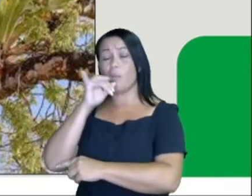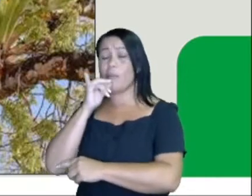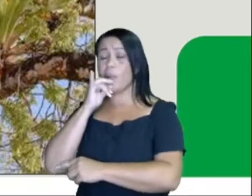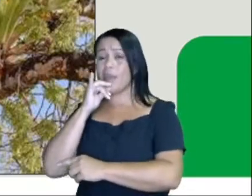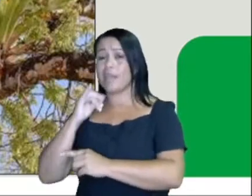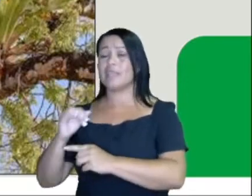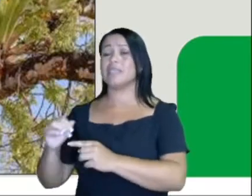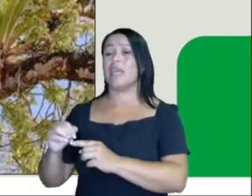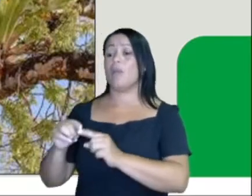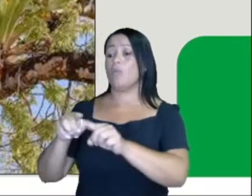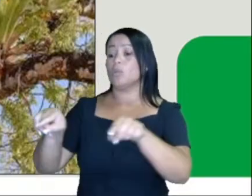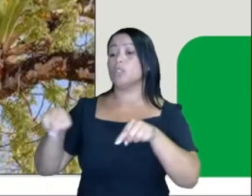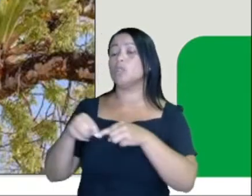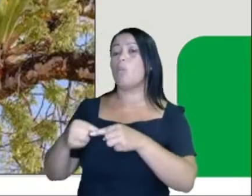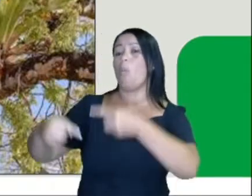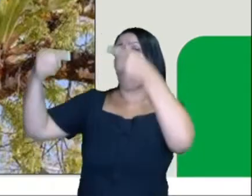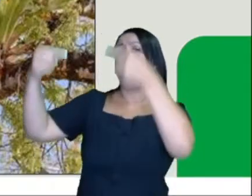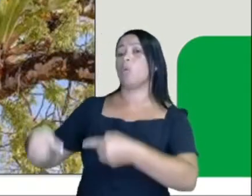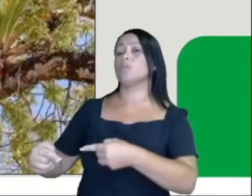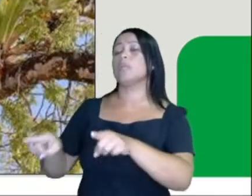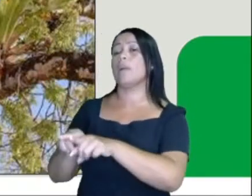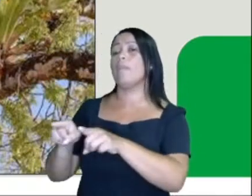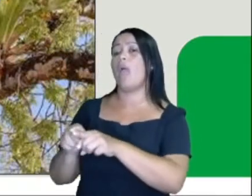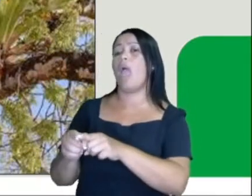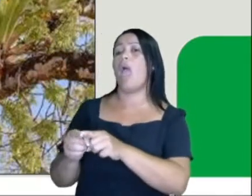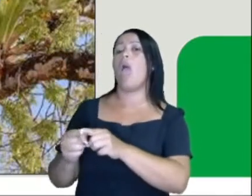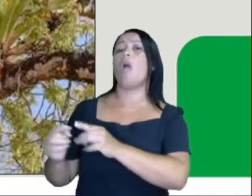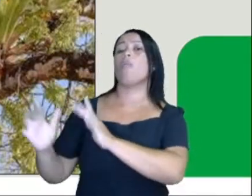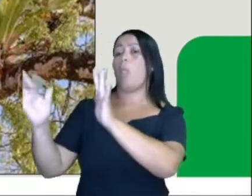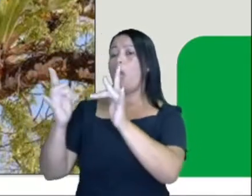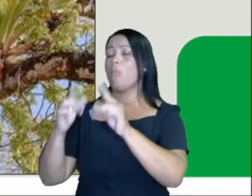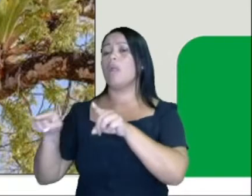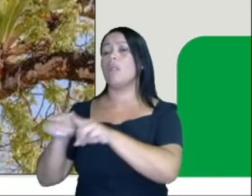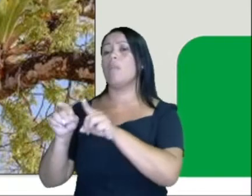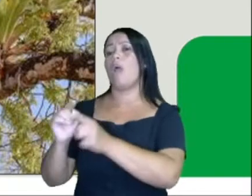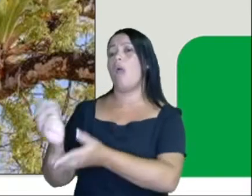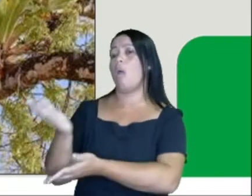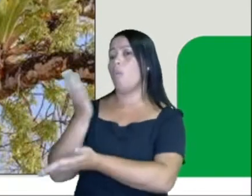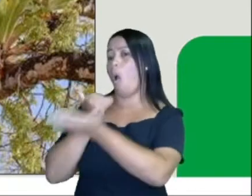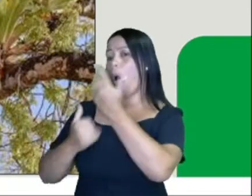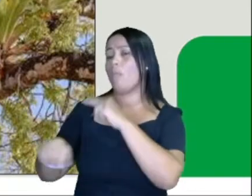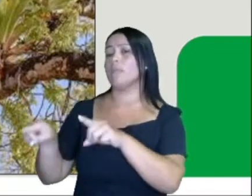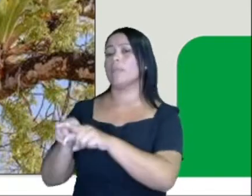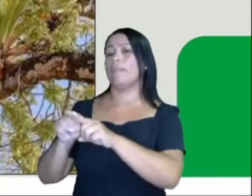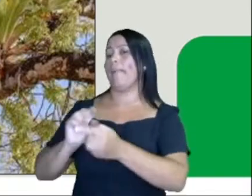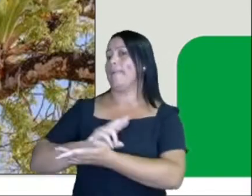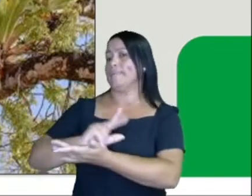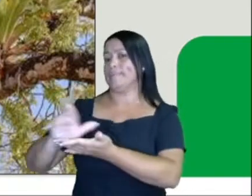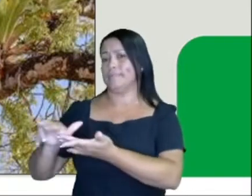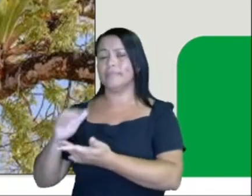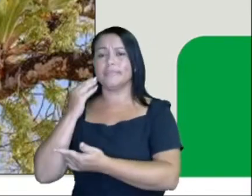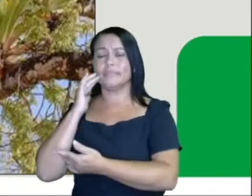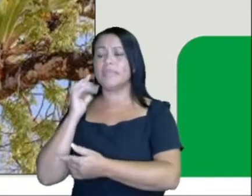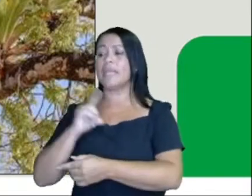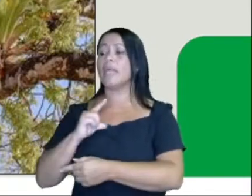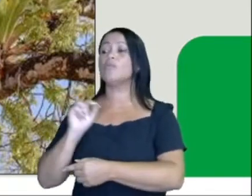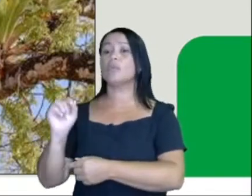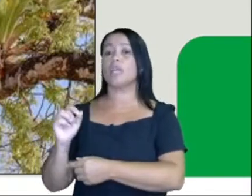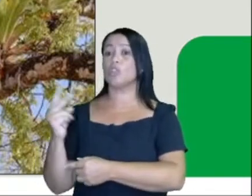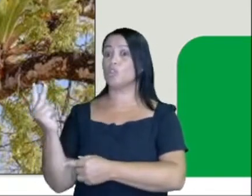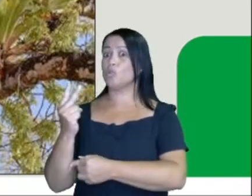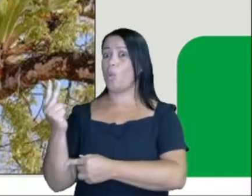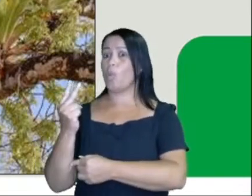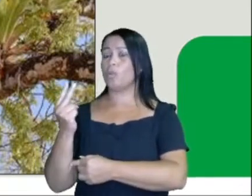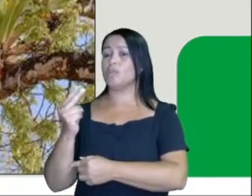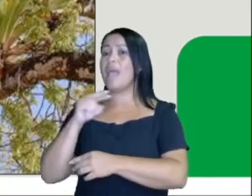por território, por parceiros sexuais, comida, por luz, etc. Vemos aqui, dois